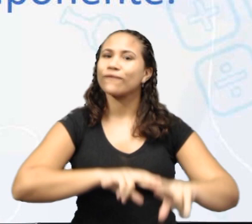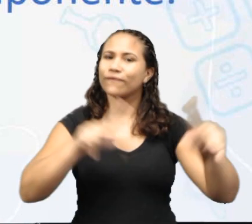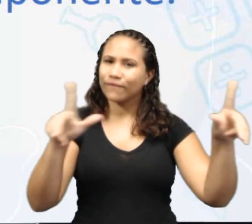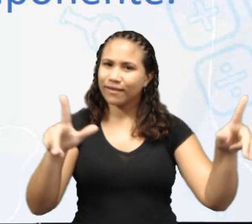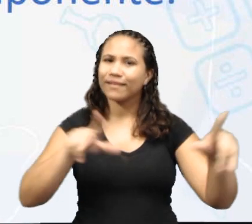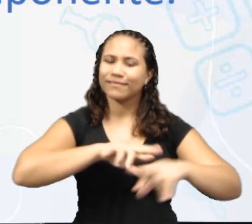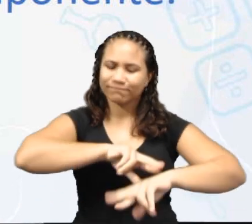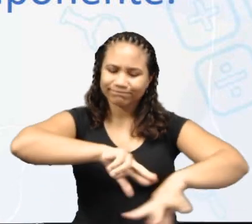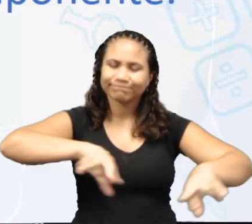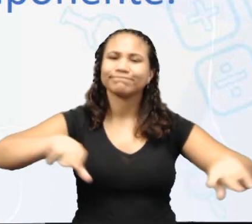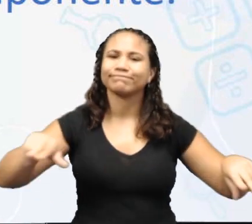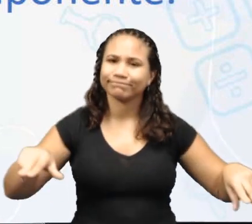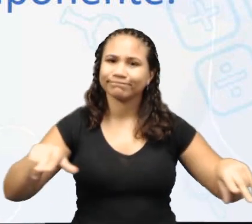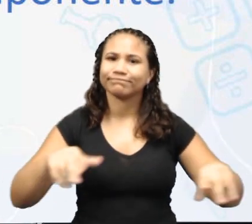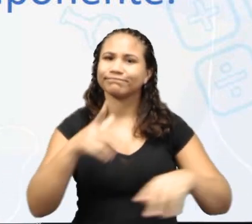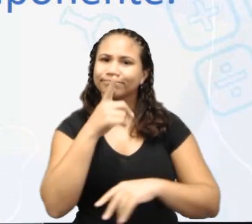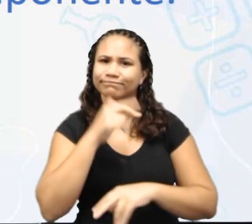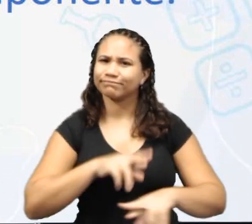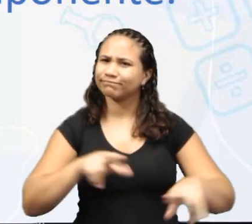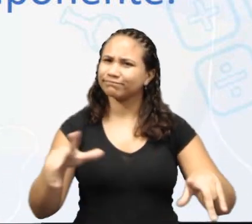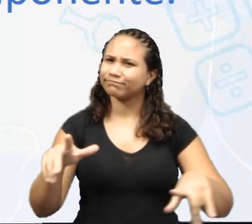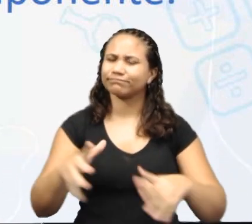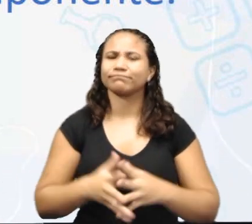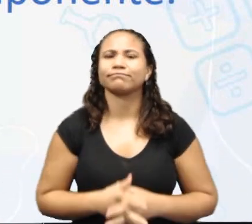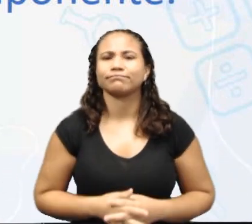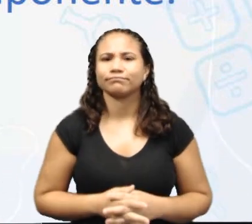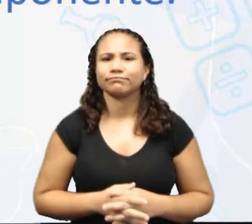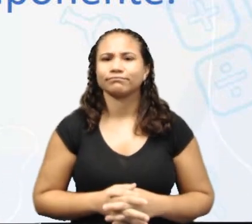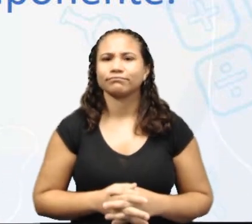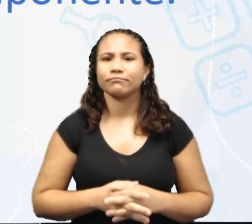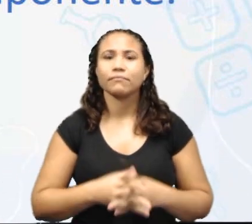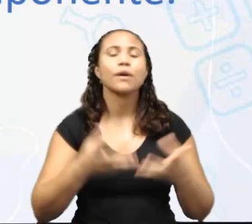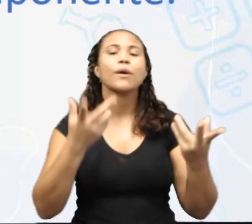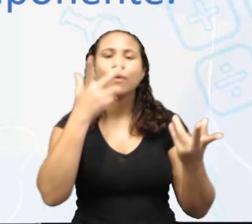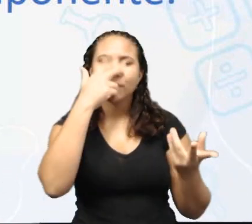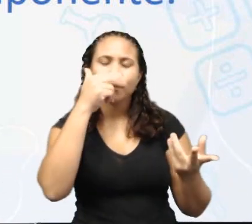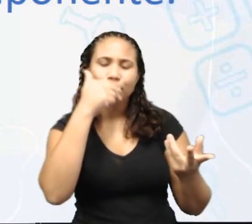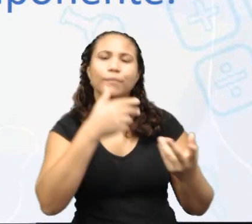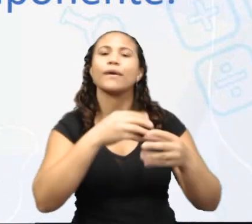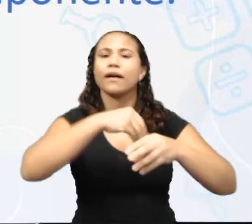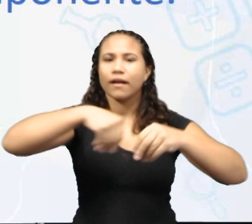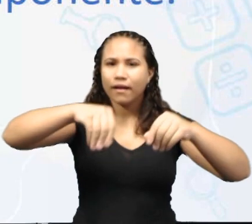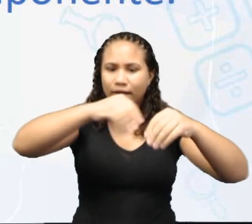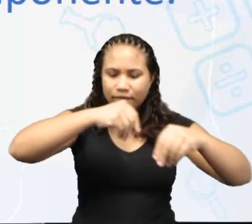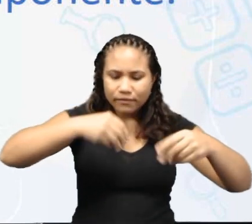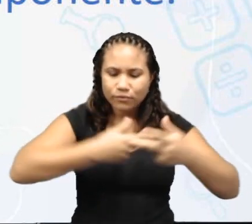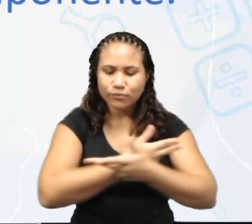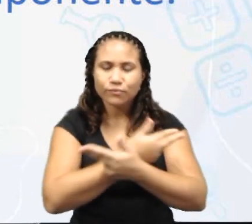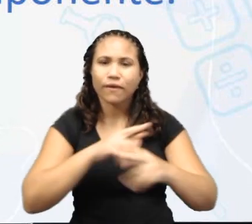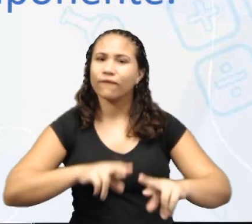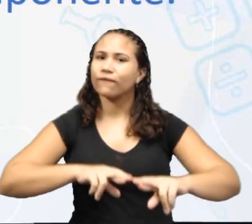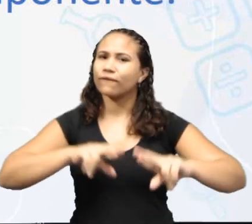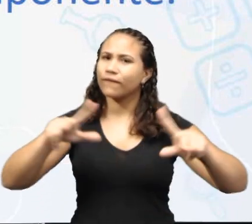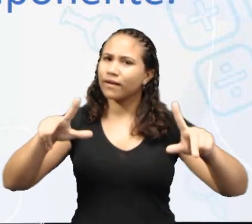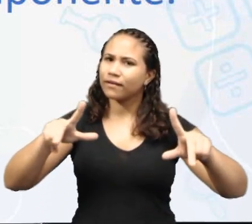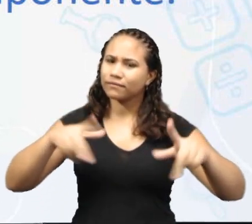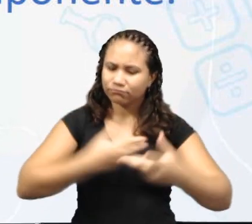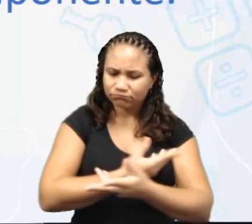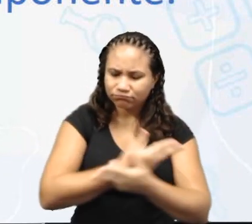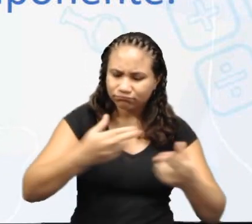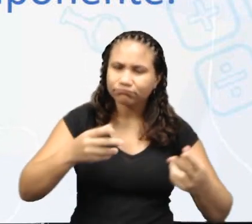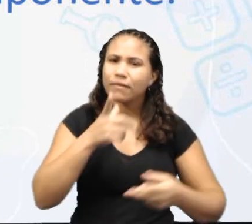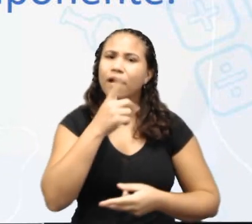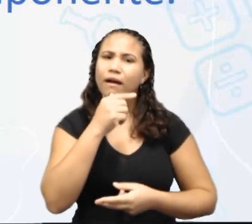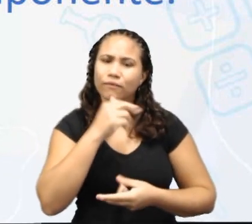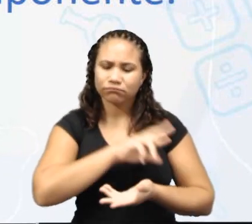ser diferentes das partículas da água. Da mesma forma, a areia. Ela é formada de partículas que são diferentes das partículas da água